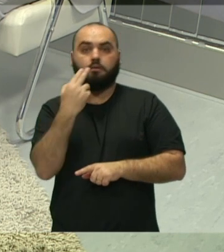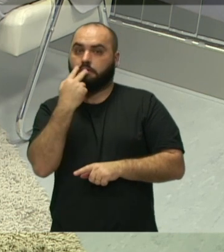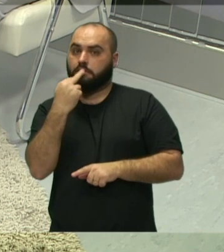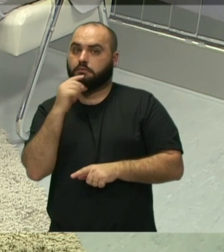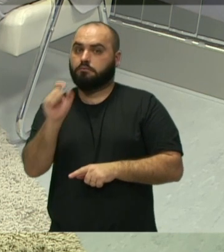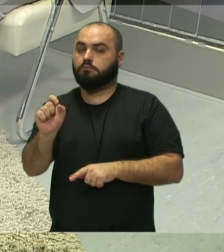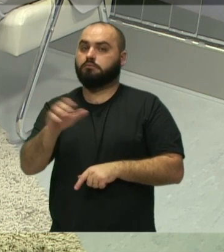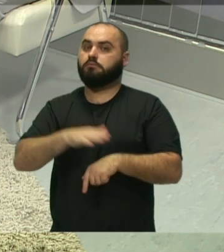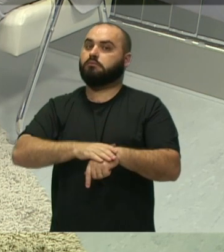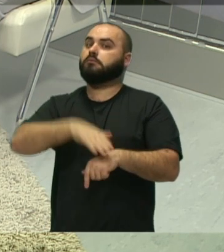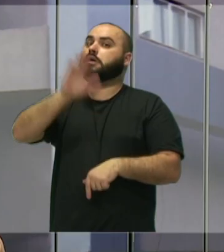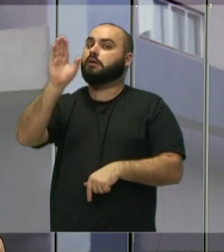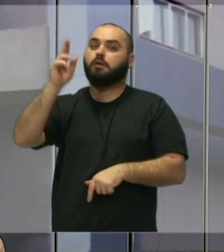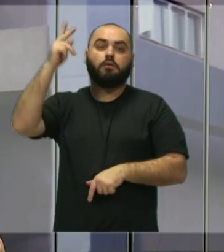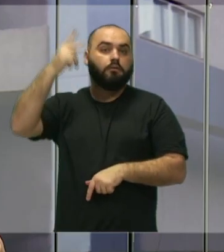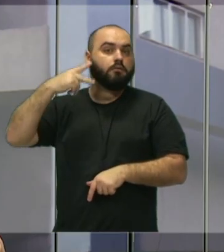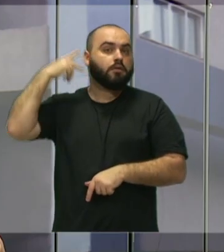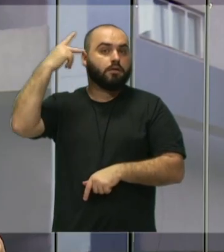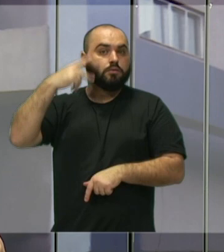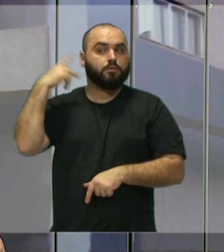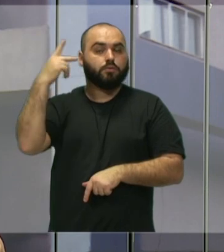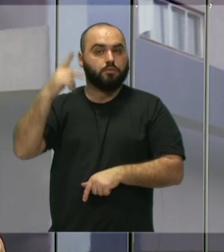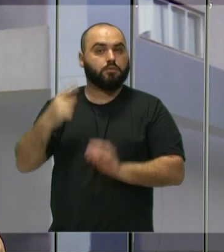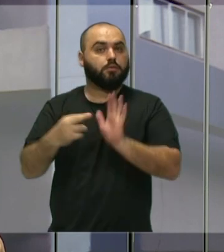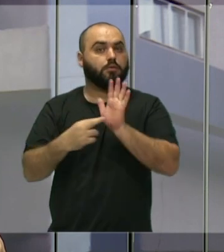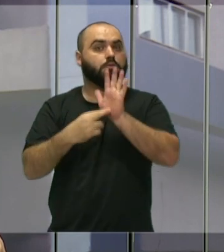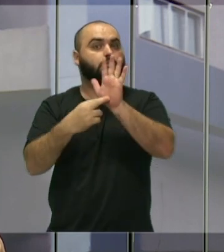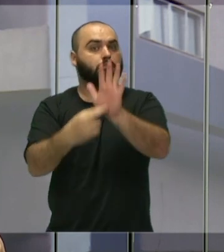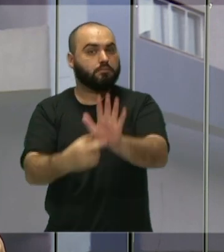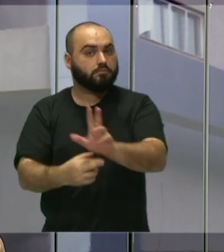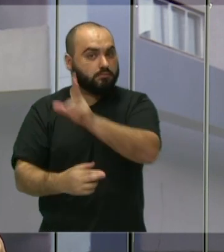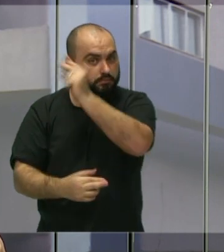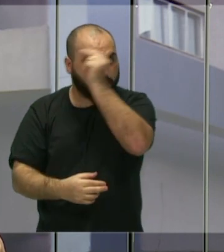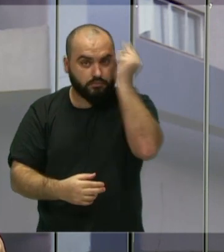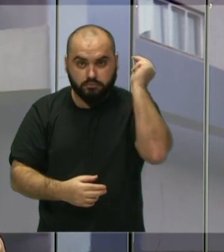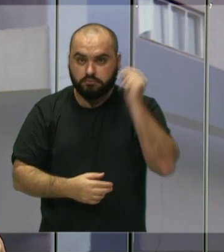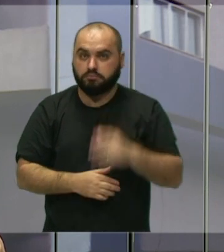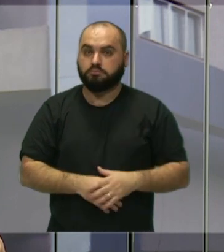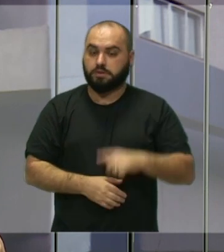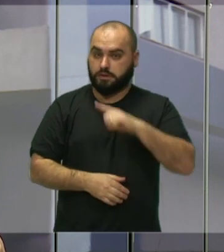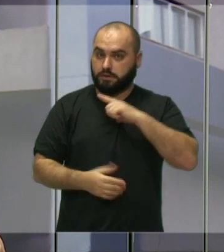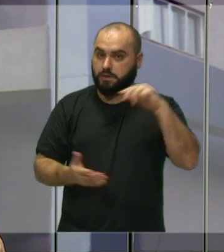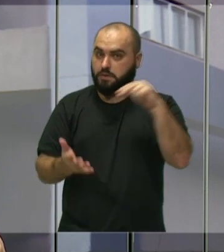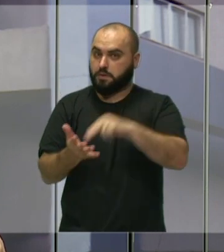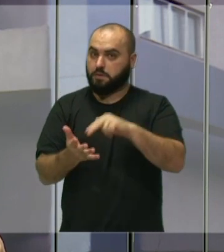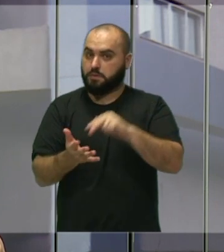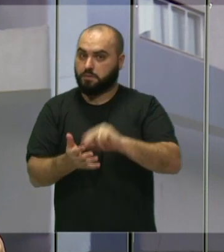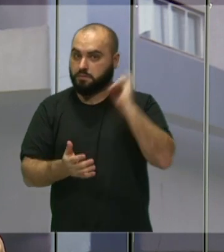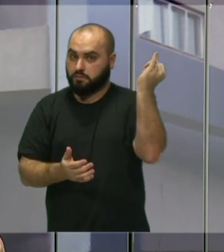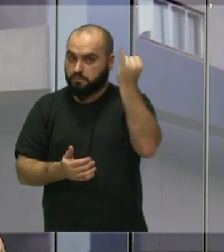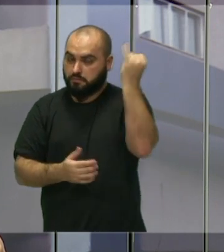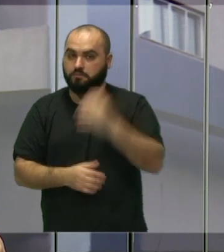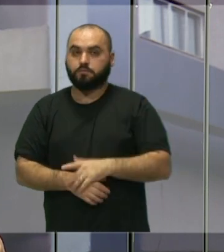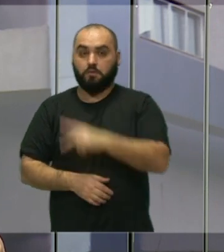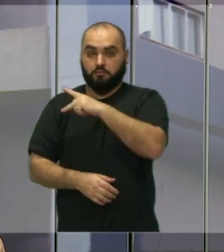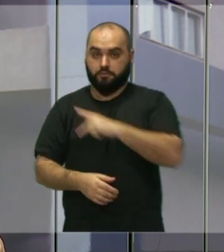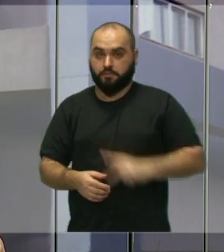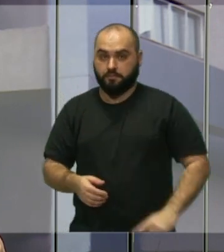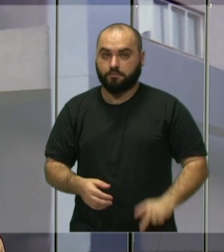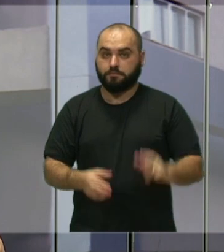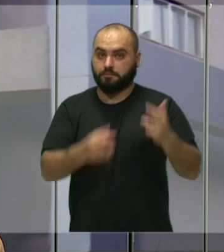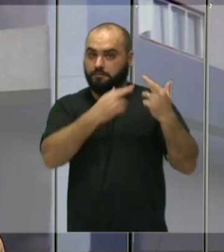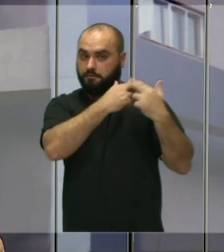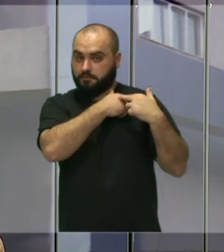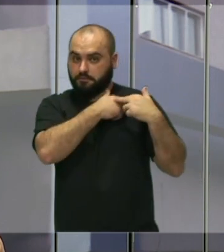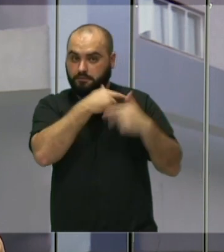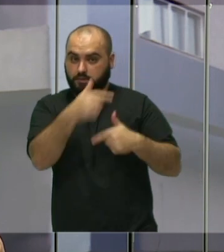sendo vereadores do governo e ocupam posições importantes. O presidente, que é responsável por dar